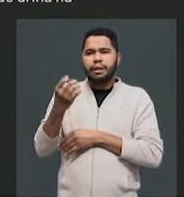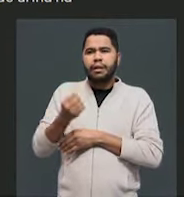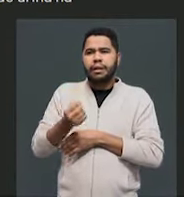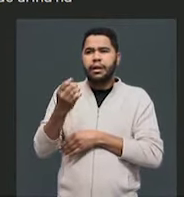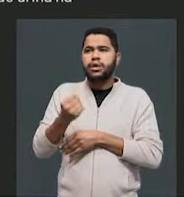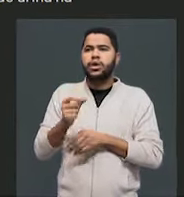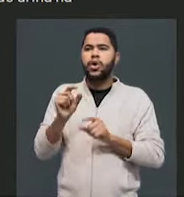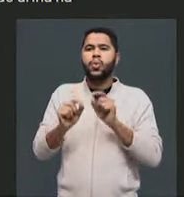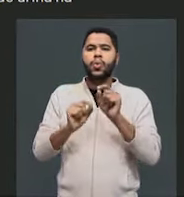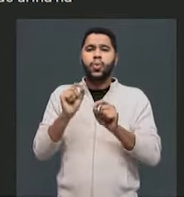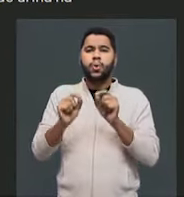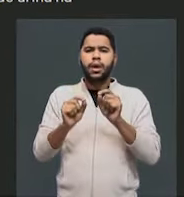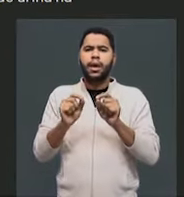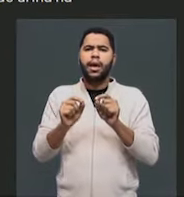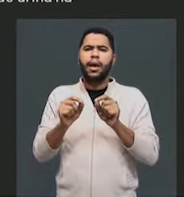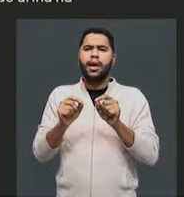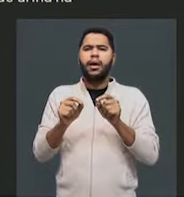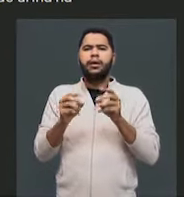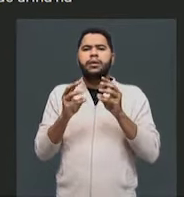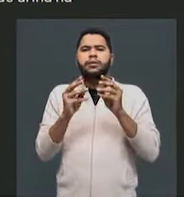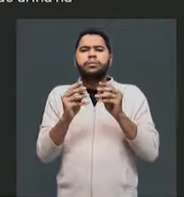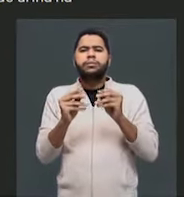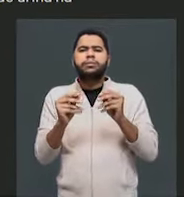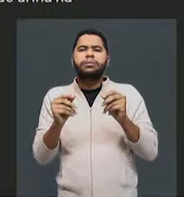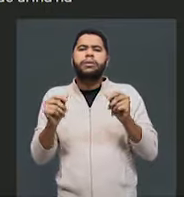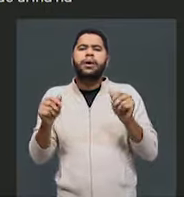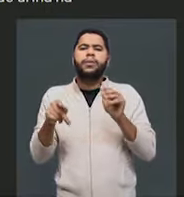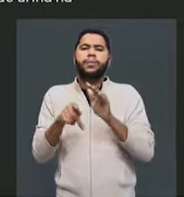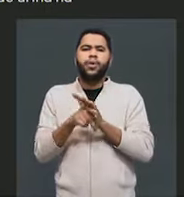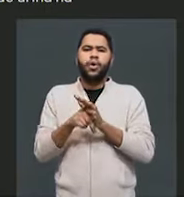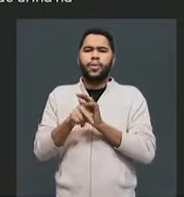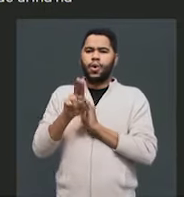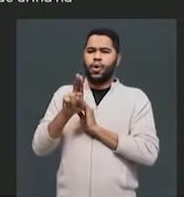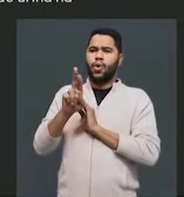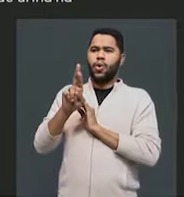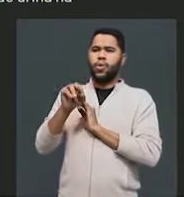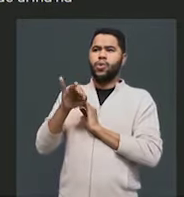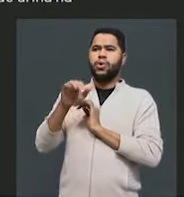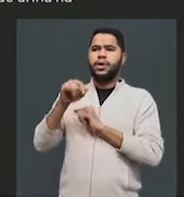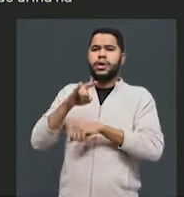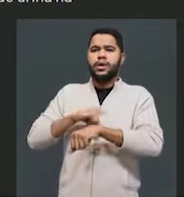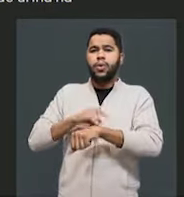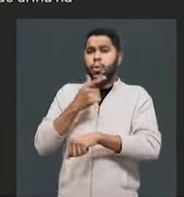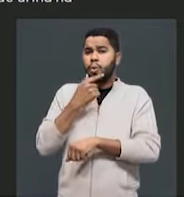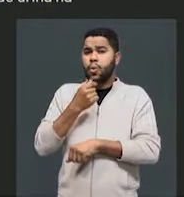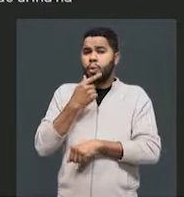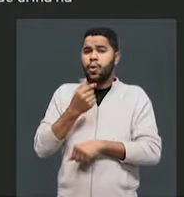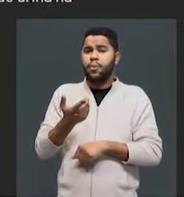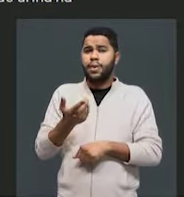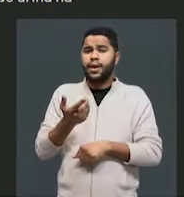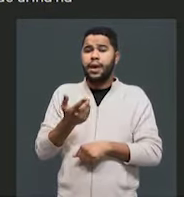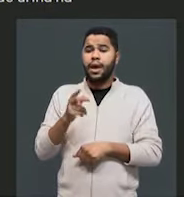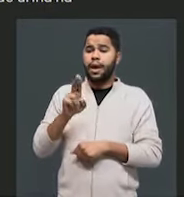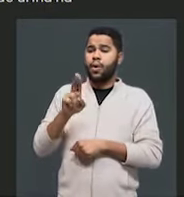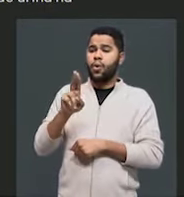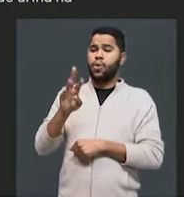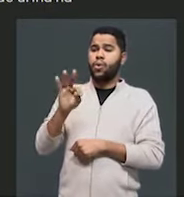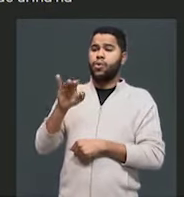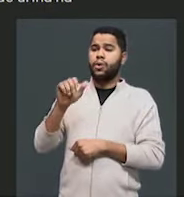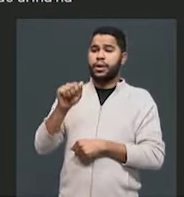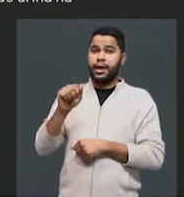faz o quê? Neutraliza a acidez da urina. Porque vocês vão lembrar que no homem, a uretra vai